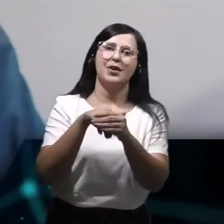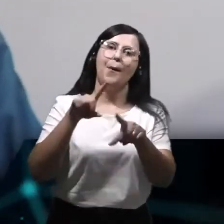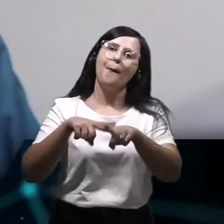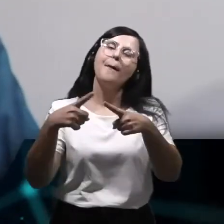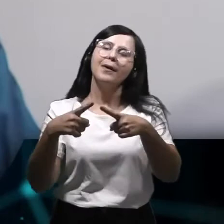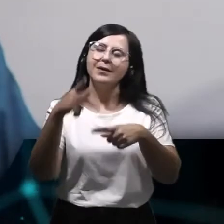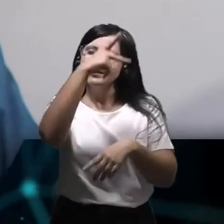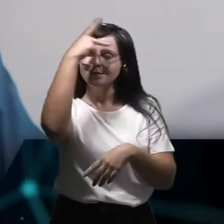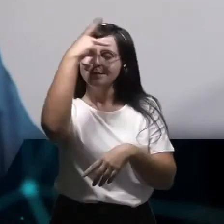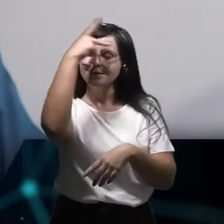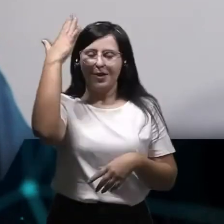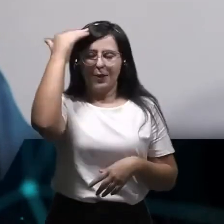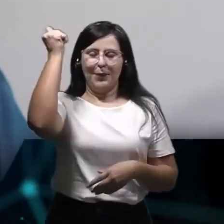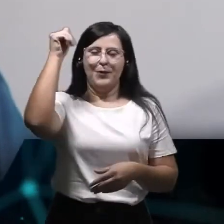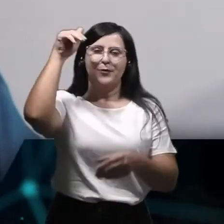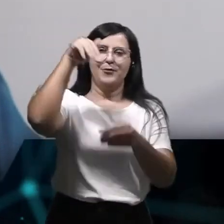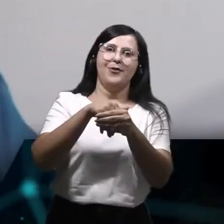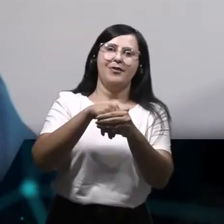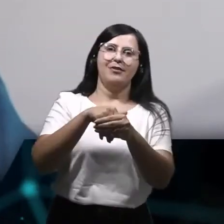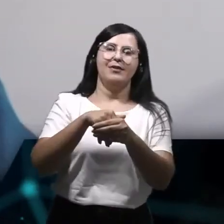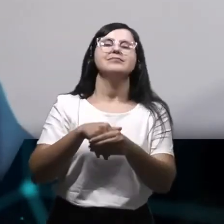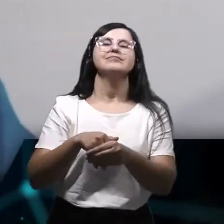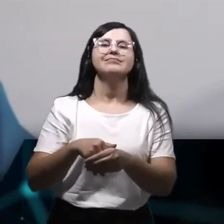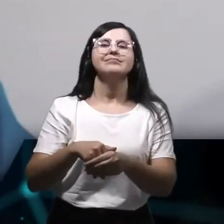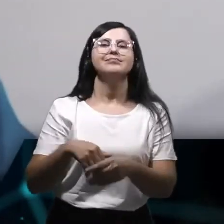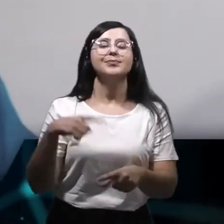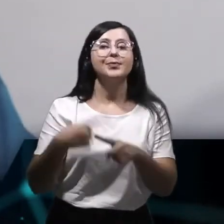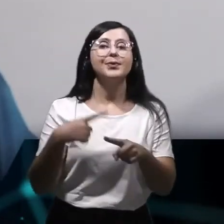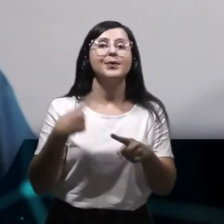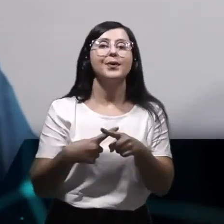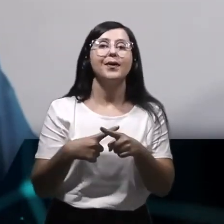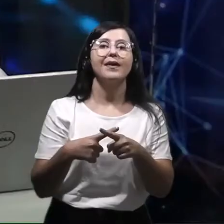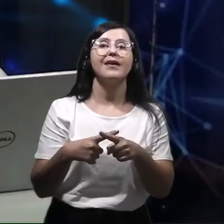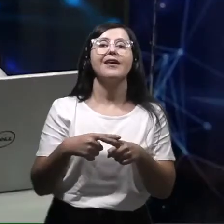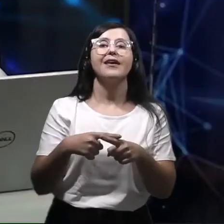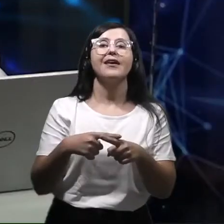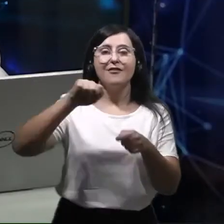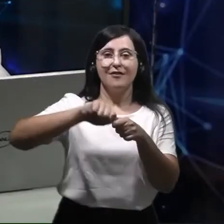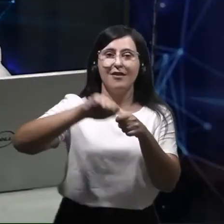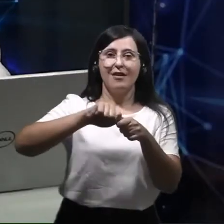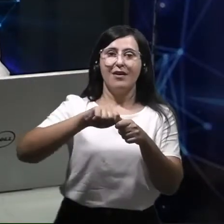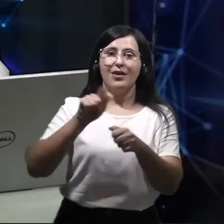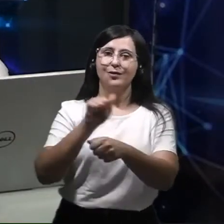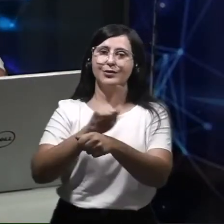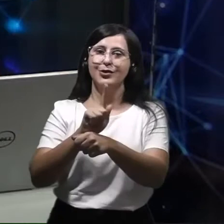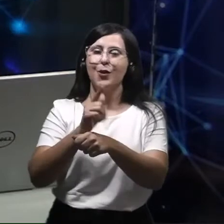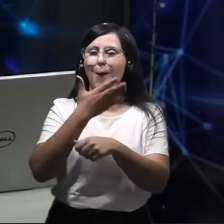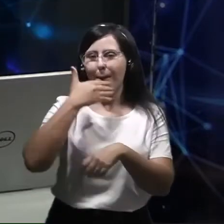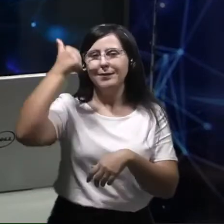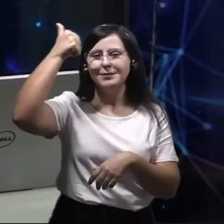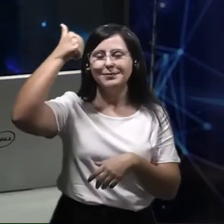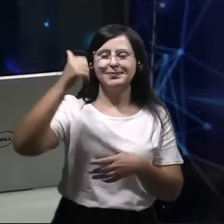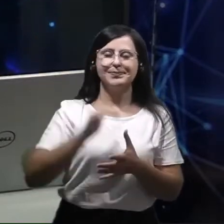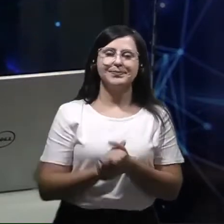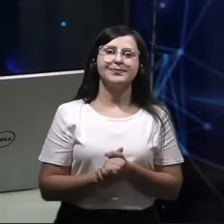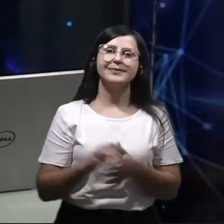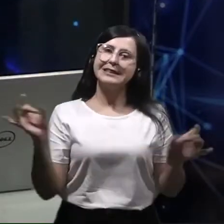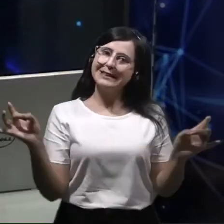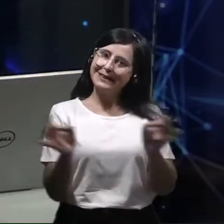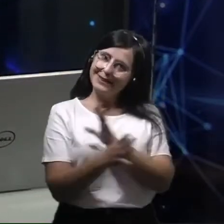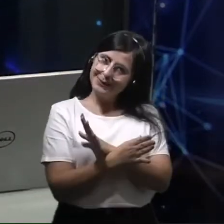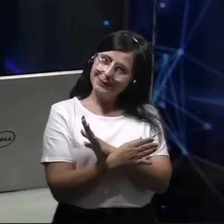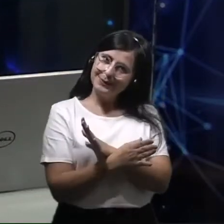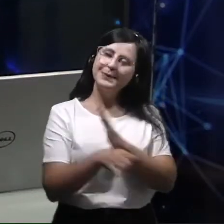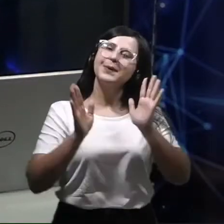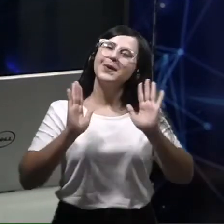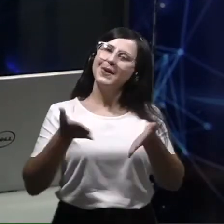votar e vai votar na pessoa certa, que é Josvaldo, para fazer uma gestão de Ok, encerramos então